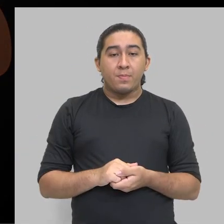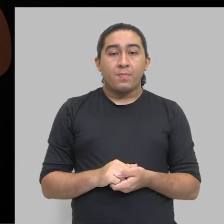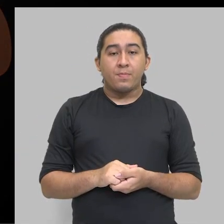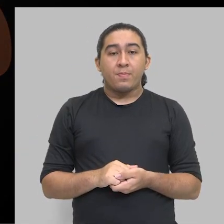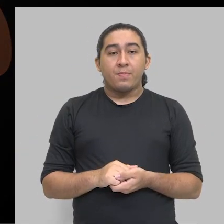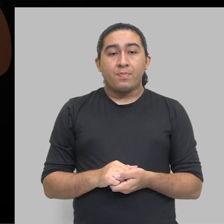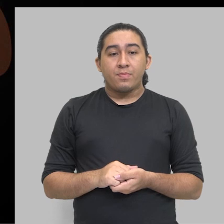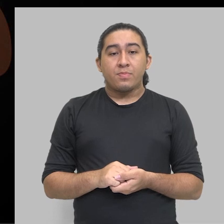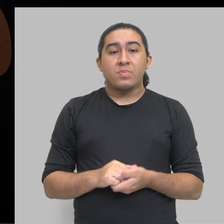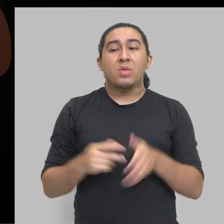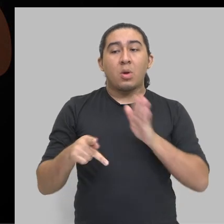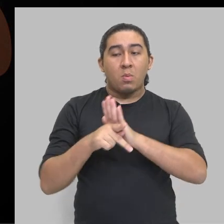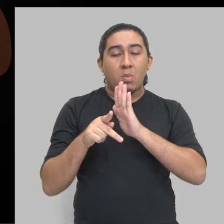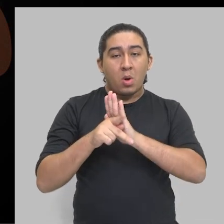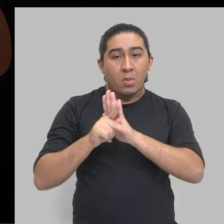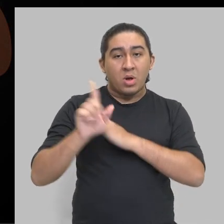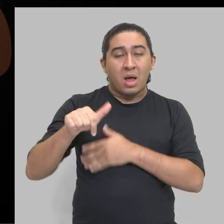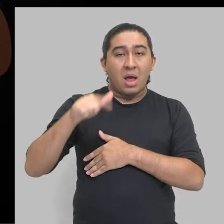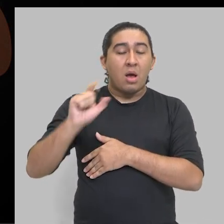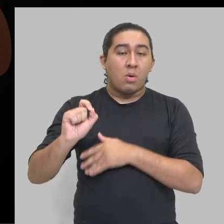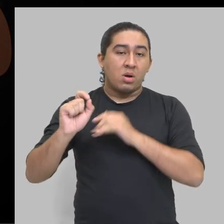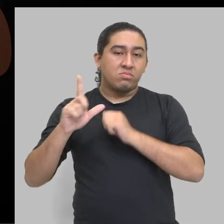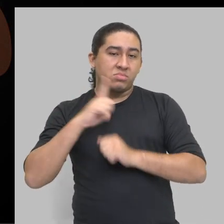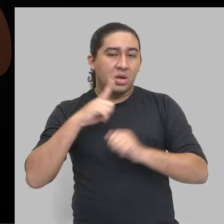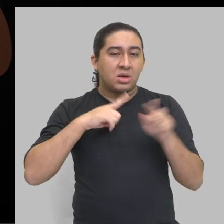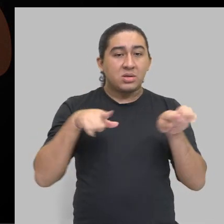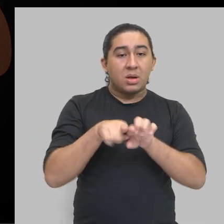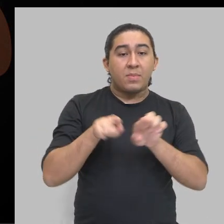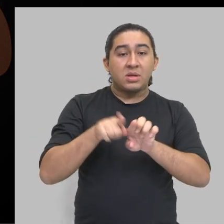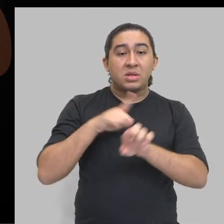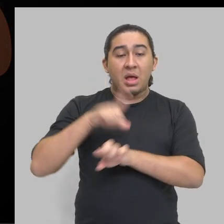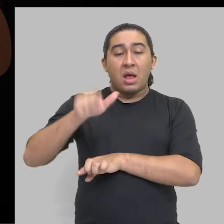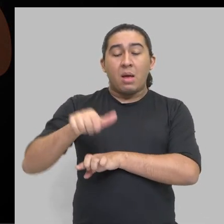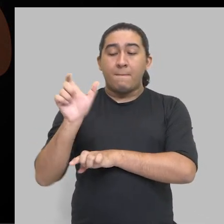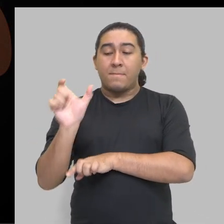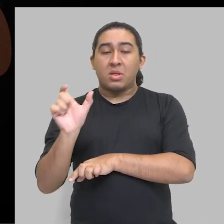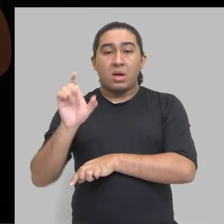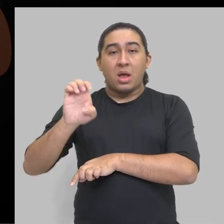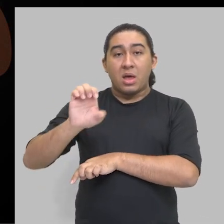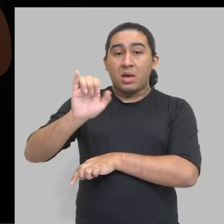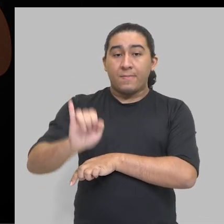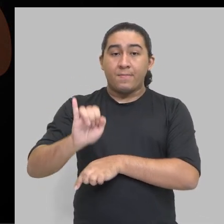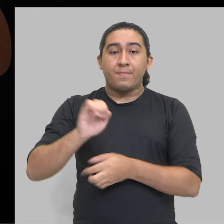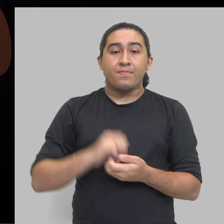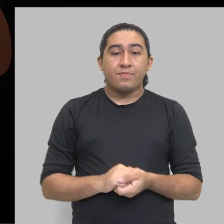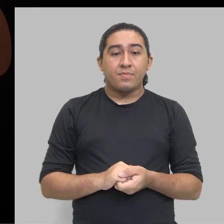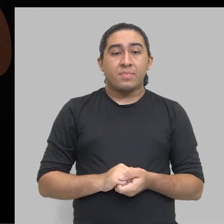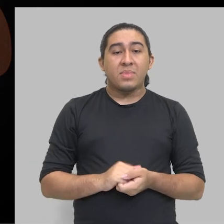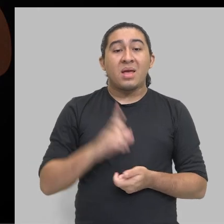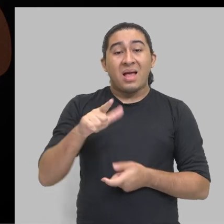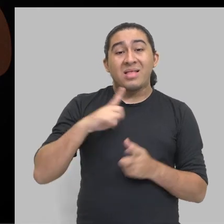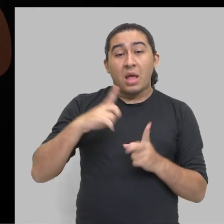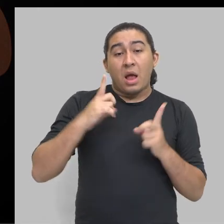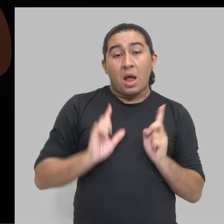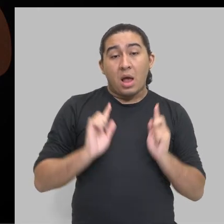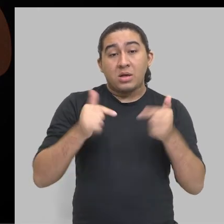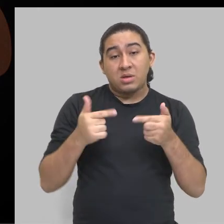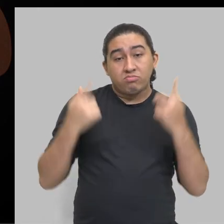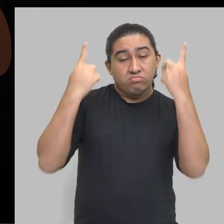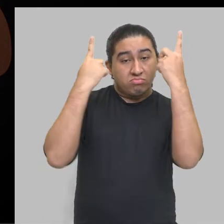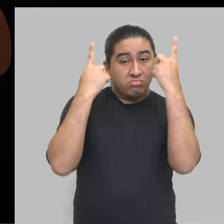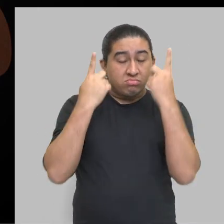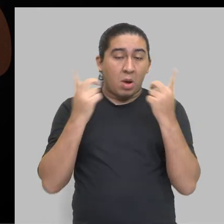O Estado Islâmico do Iraque e Levante, que é conhecido também como EI, é um califado com atuação terrorista que